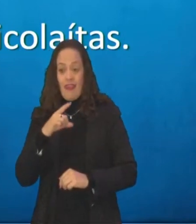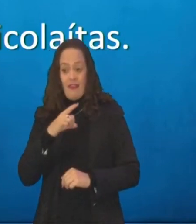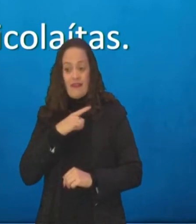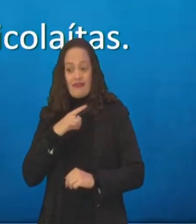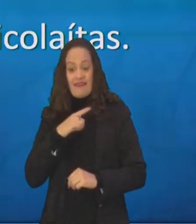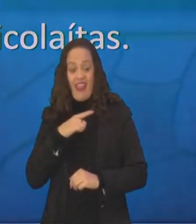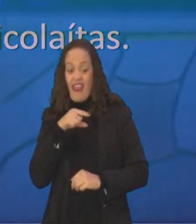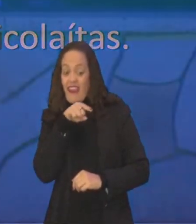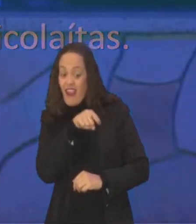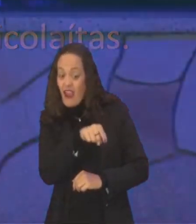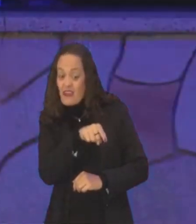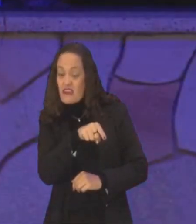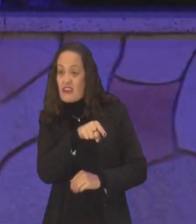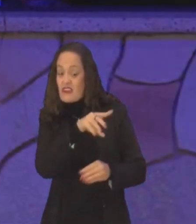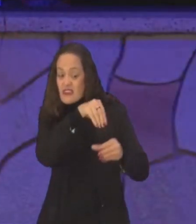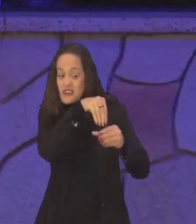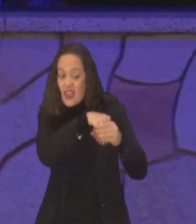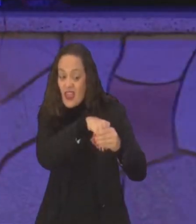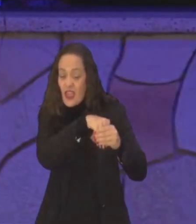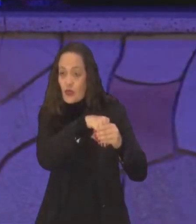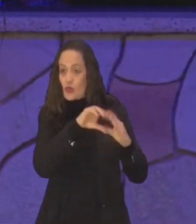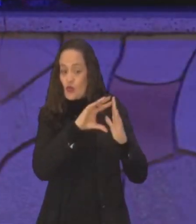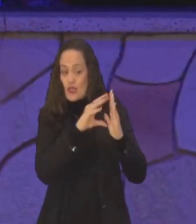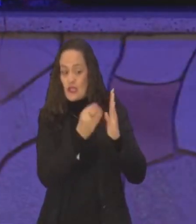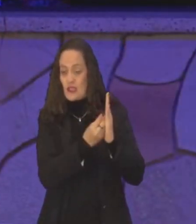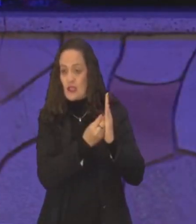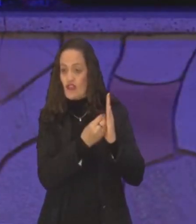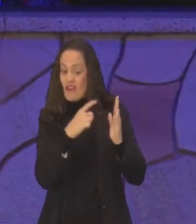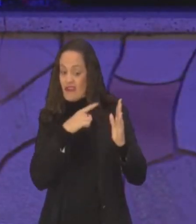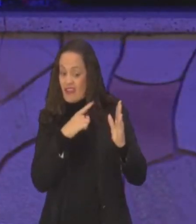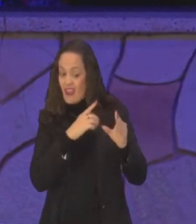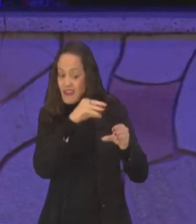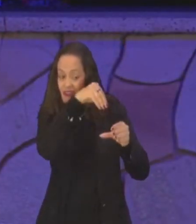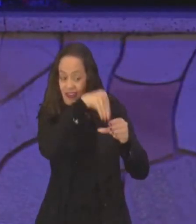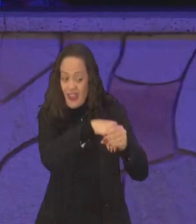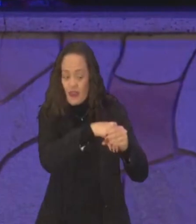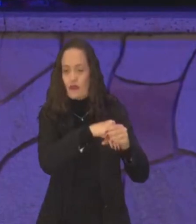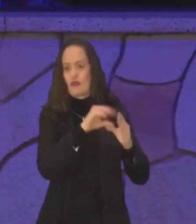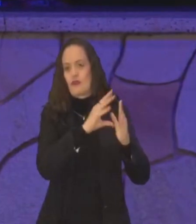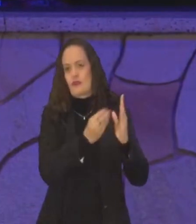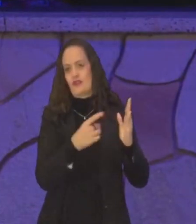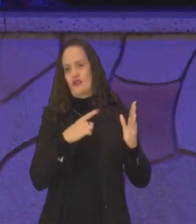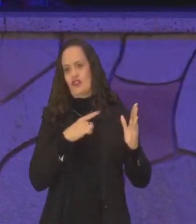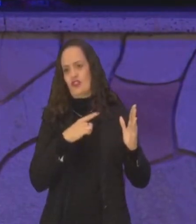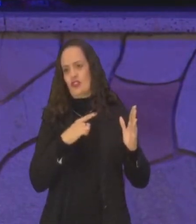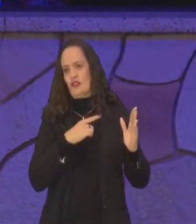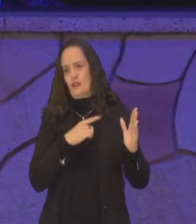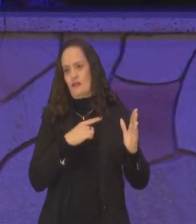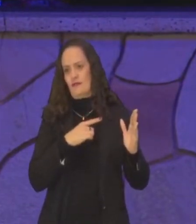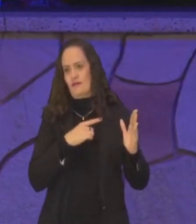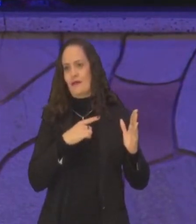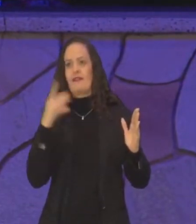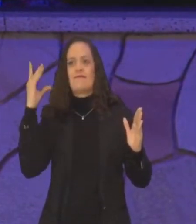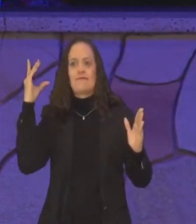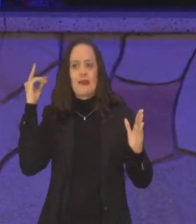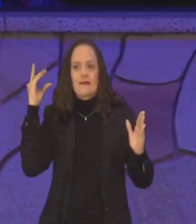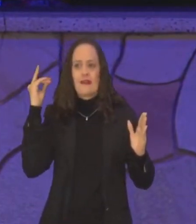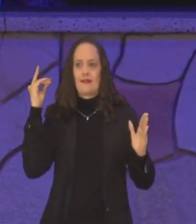significa que dentro da igreja havia essa gente. Não era ao